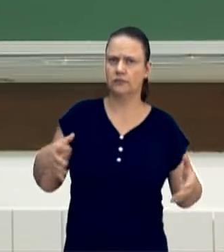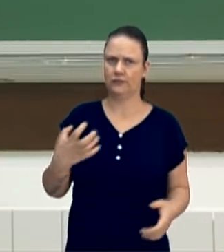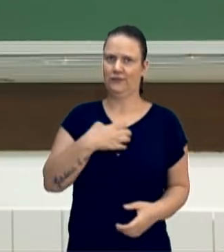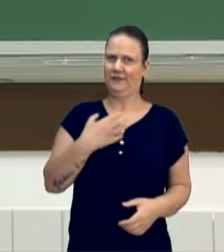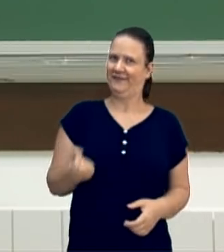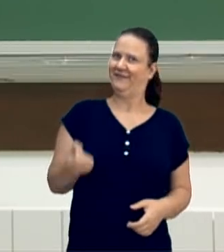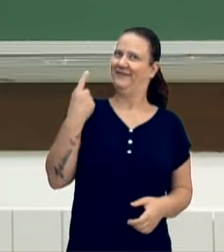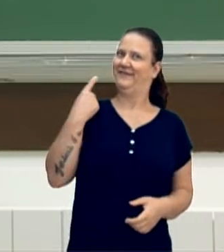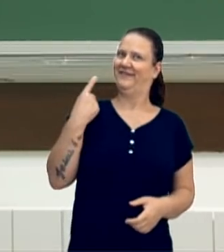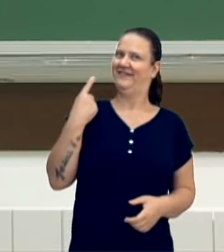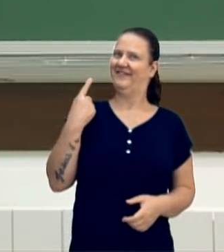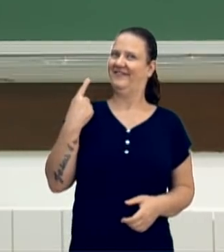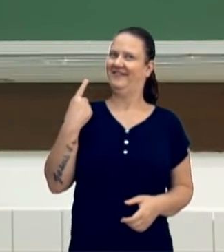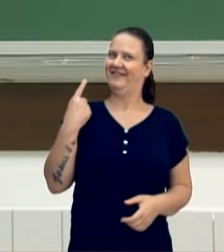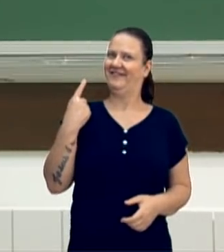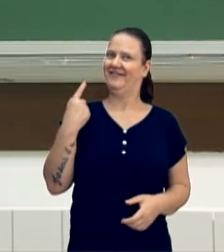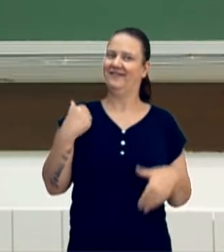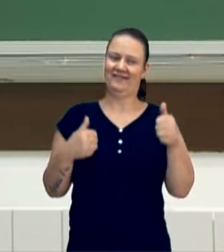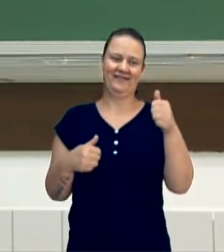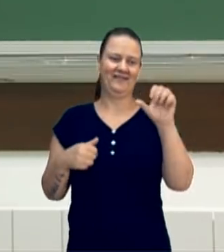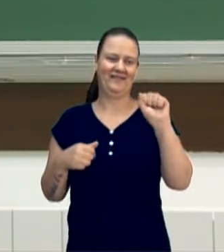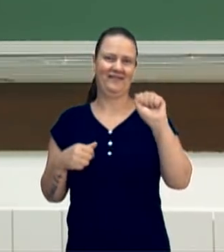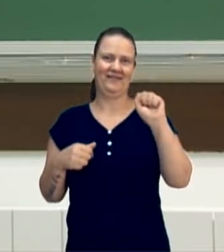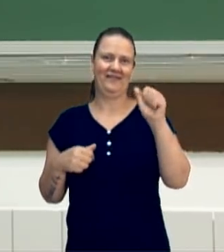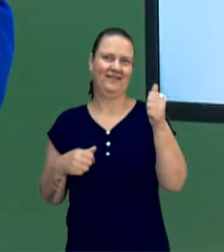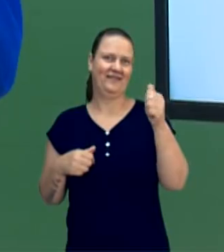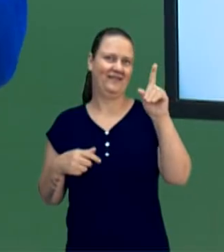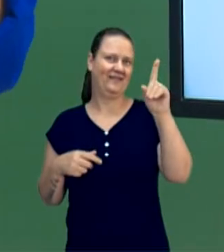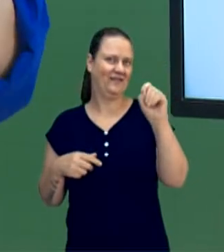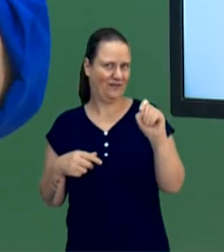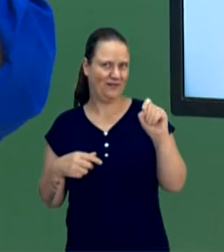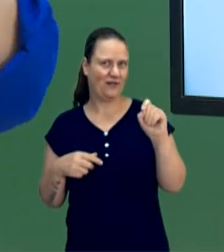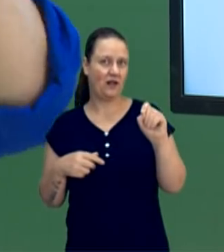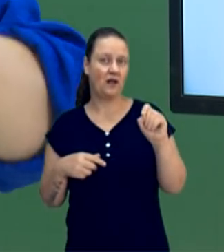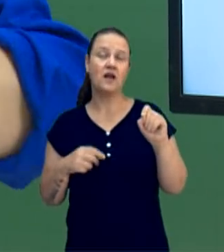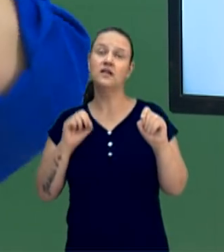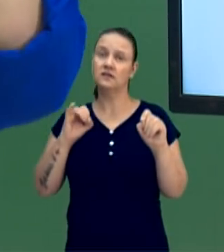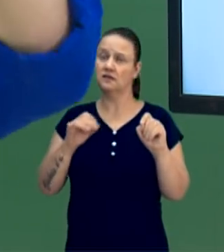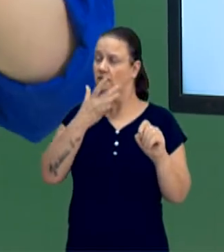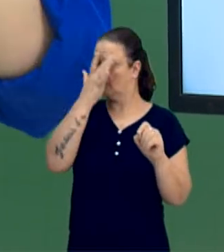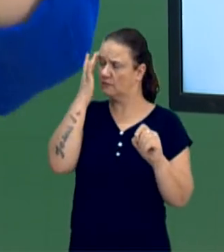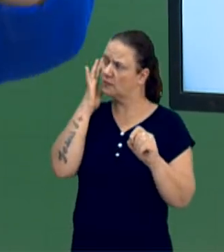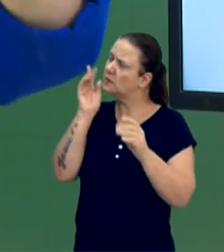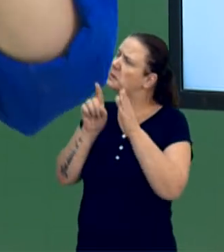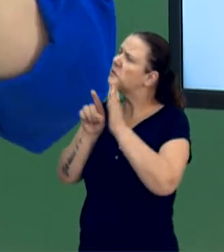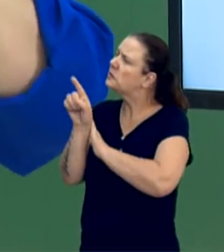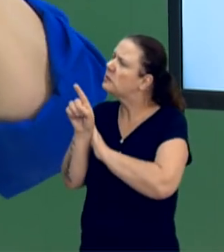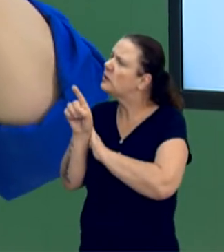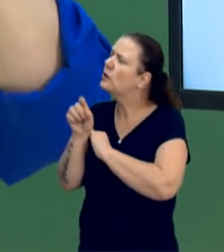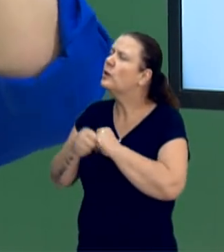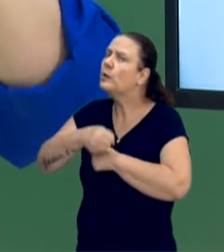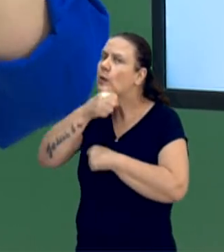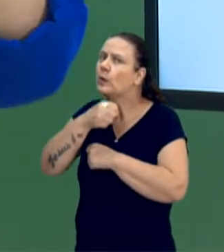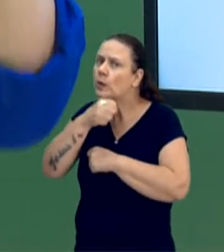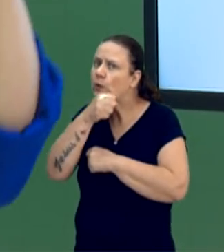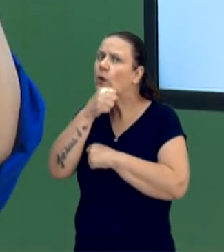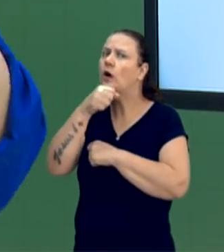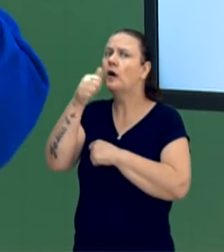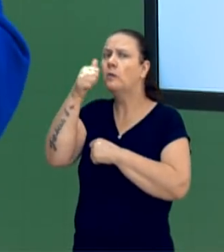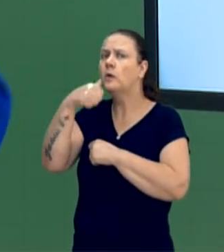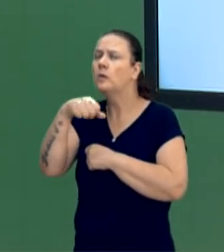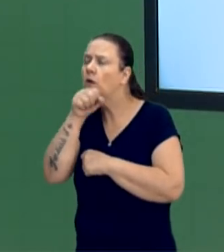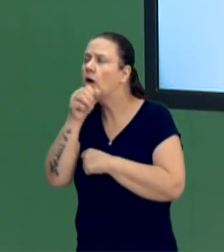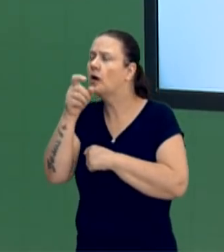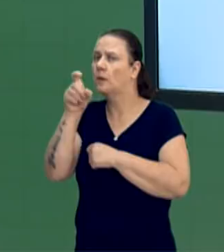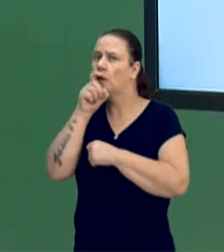estranho de falar, né? Mas talvez a pessoa aí mais velha aí da sua casa, até a própria mãe, o próprio pai,